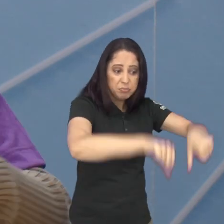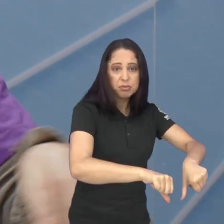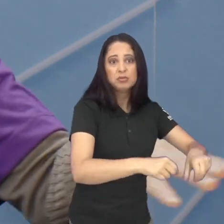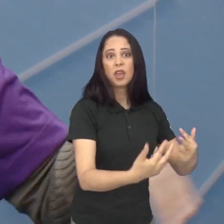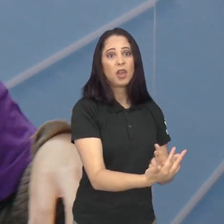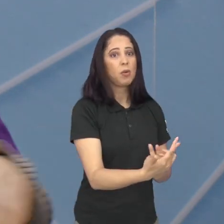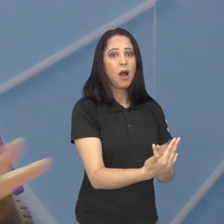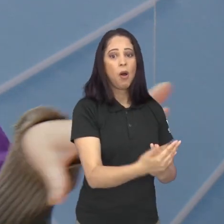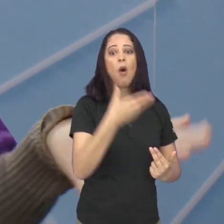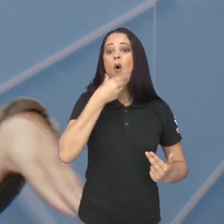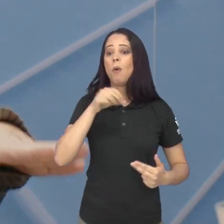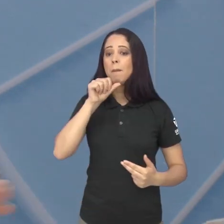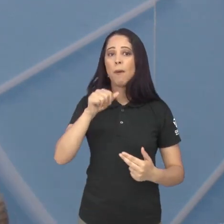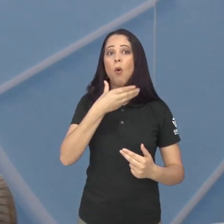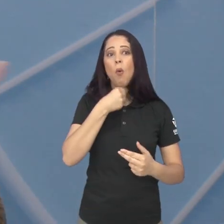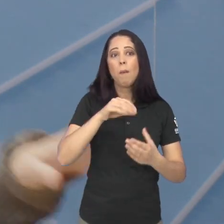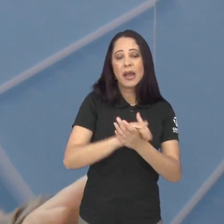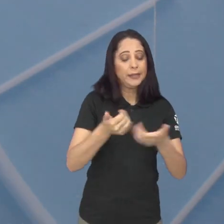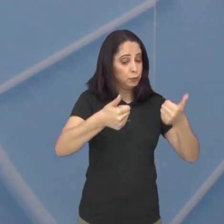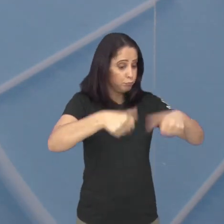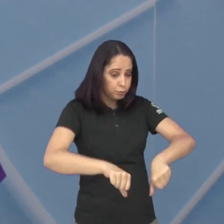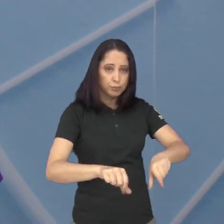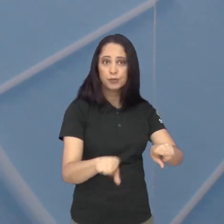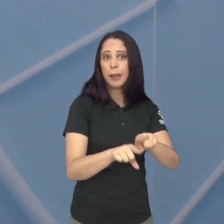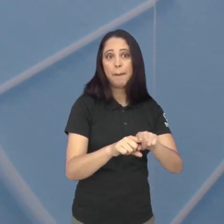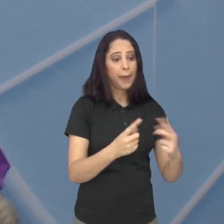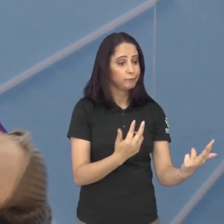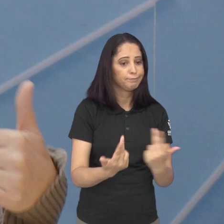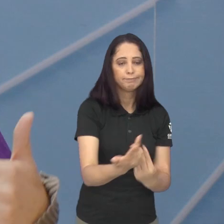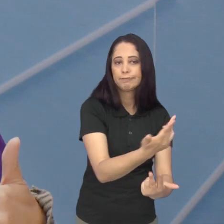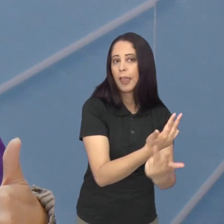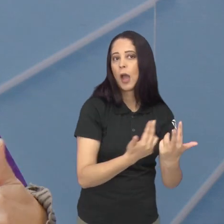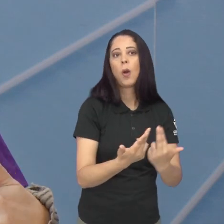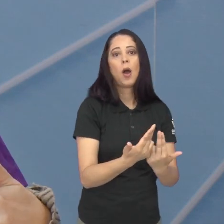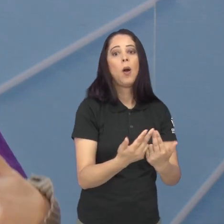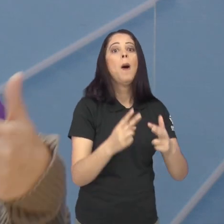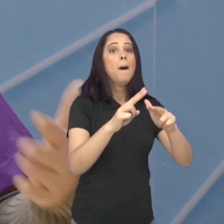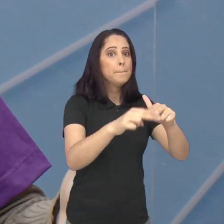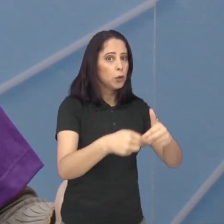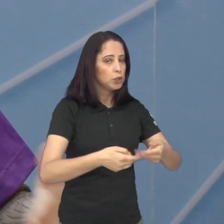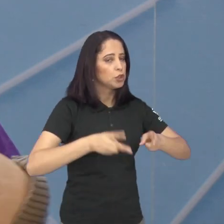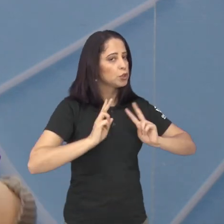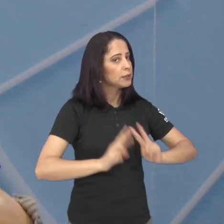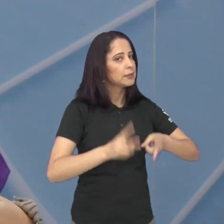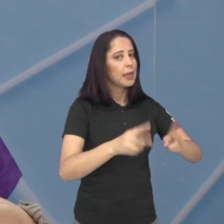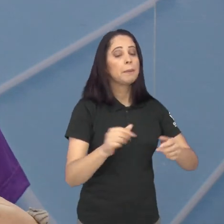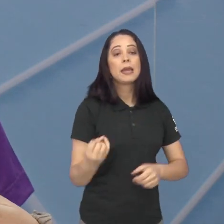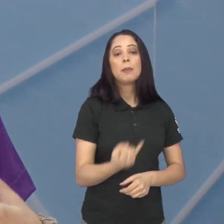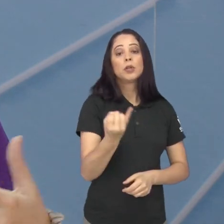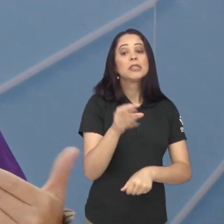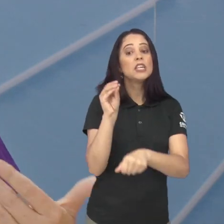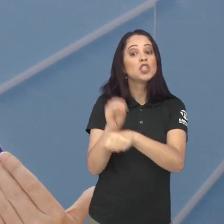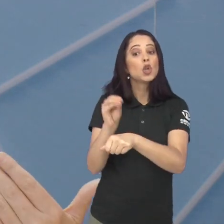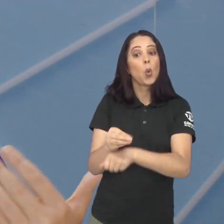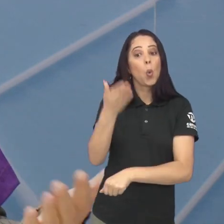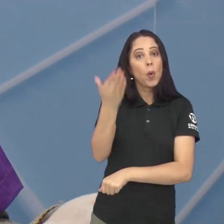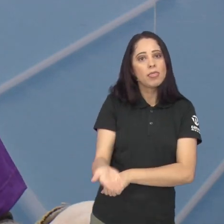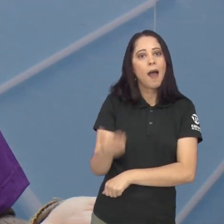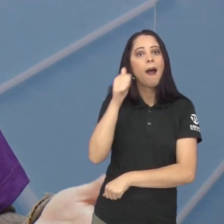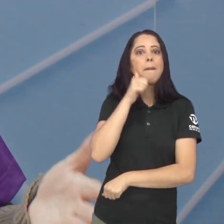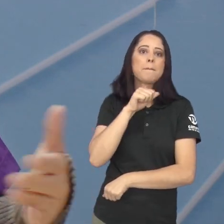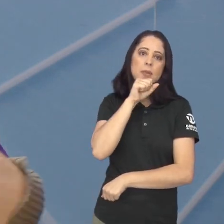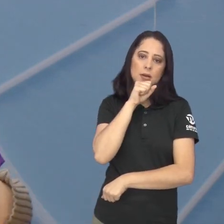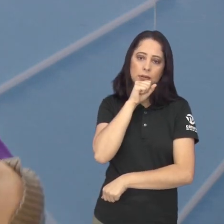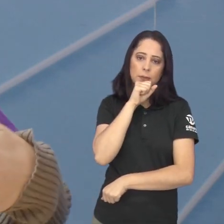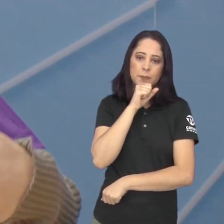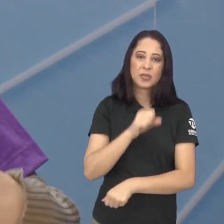do outro e aí o marido também não está bem, enfim. A família adoeceu, então por isso que a gente tem chamado a atenção para esse lado. E se a gente está vivendo um